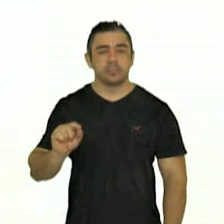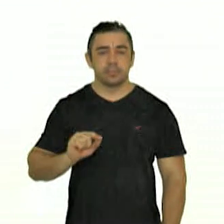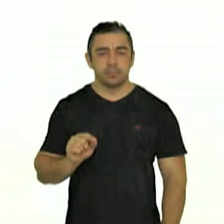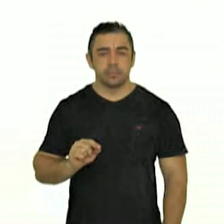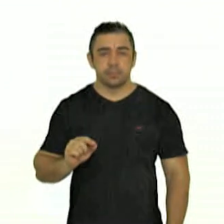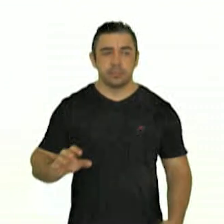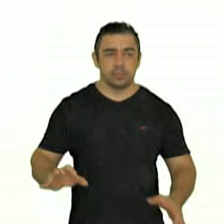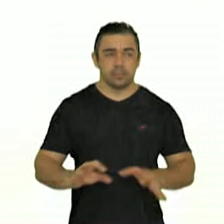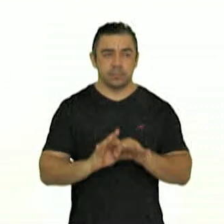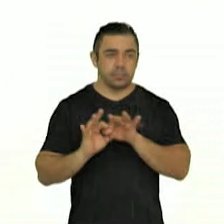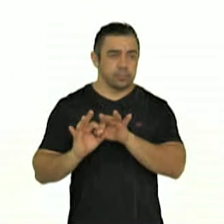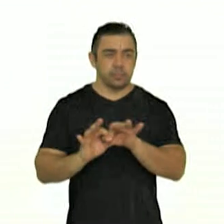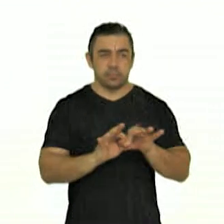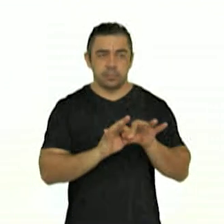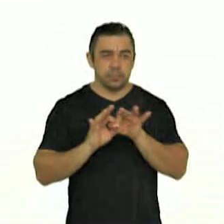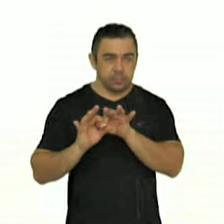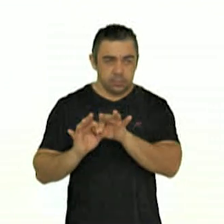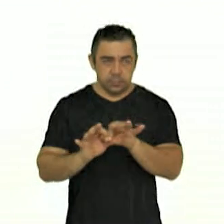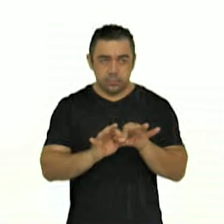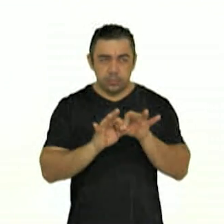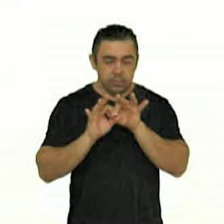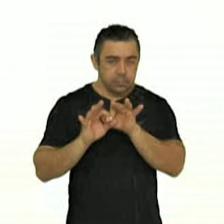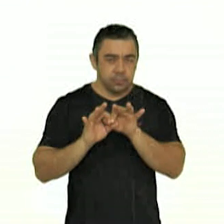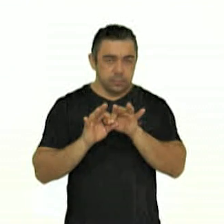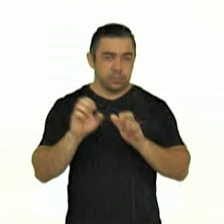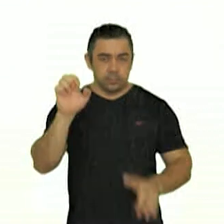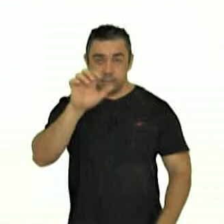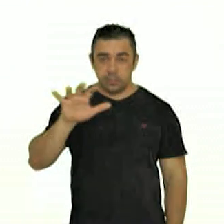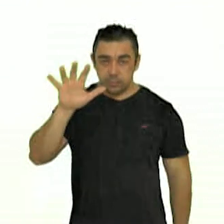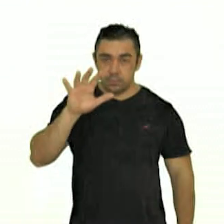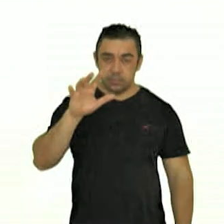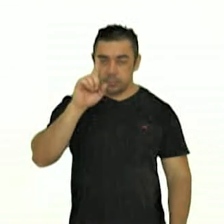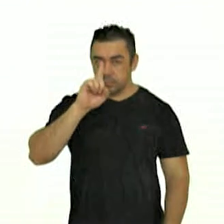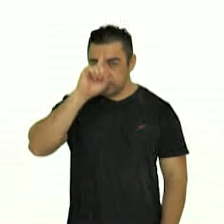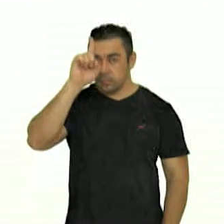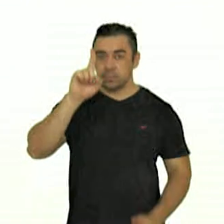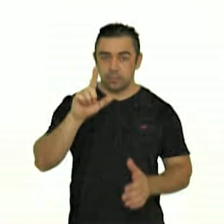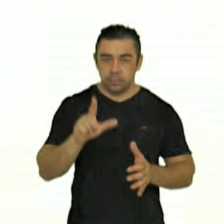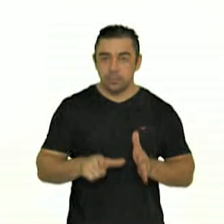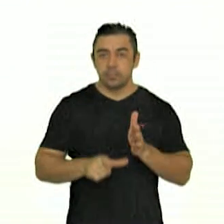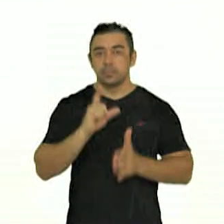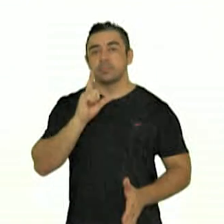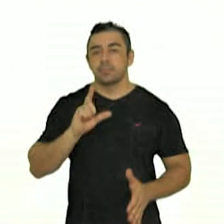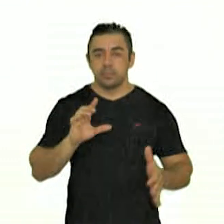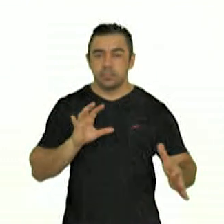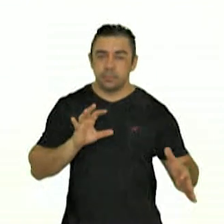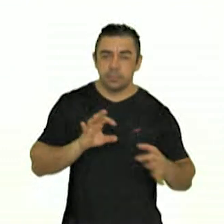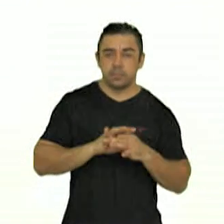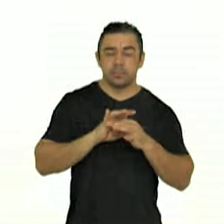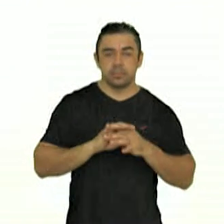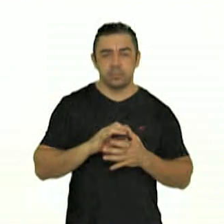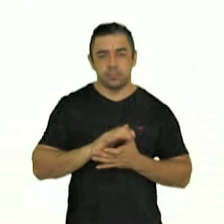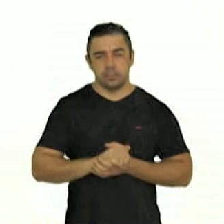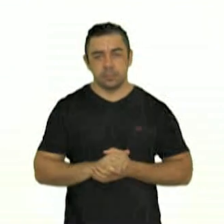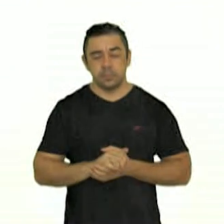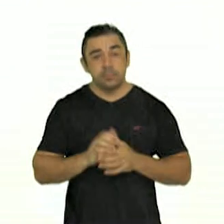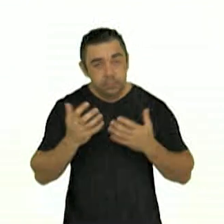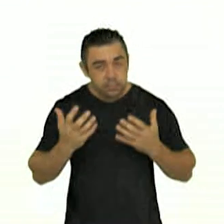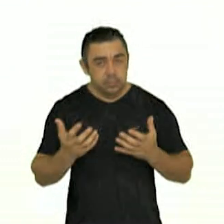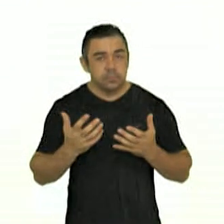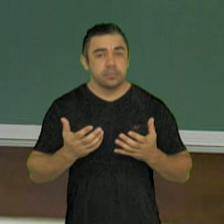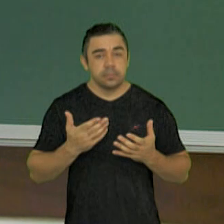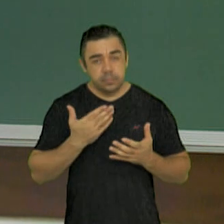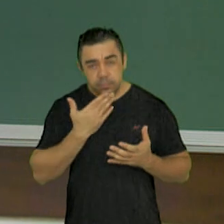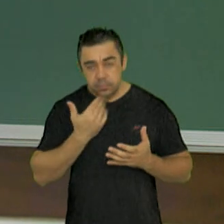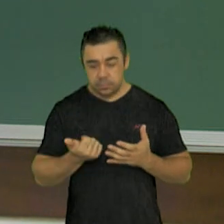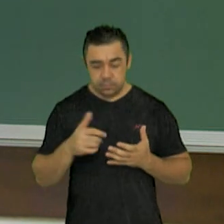palavra união. A Europa parece que se ligou nisso antes do restante do mundo, né? Os continentes, e se você quer que